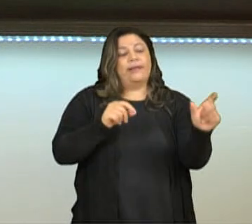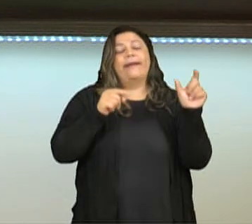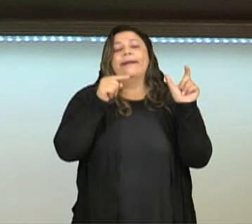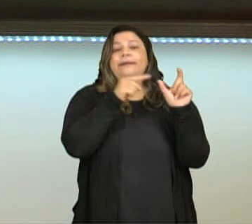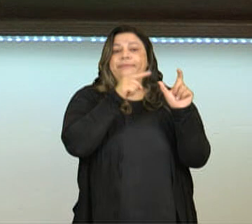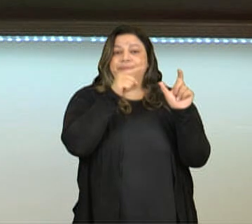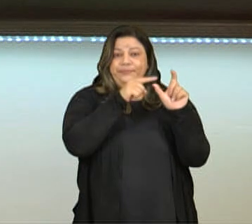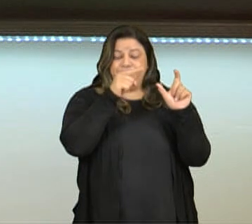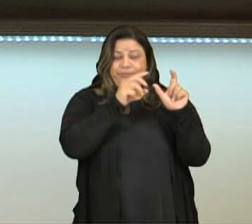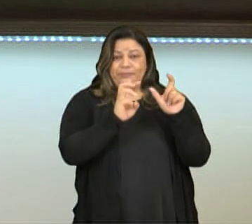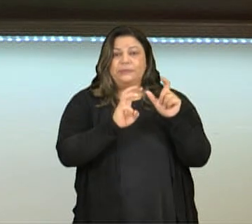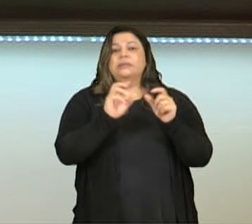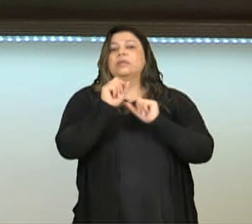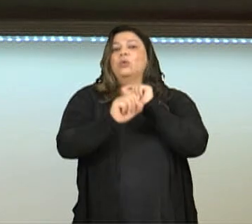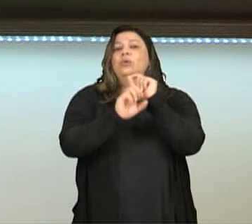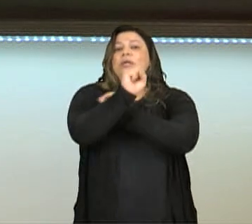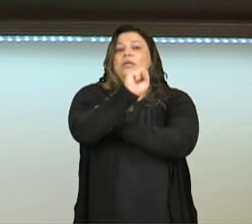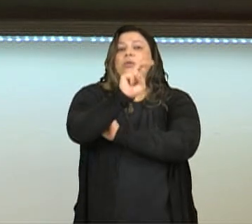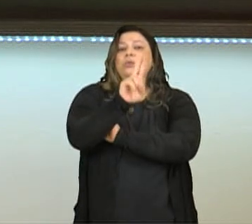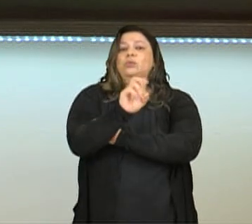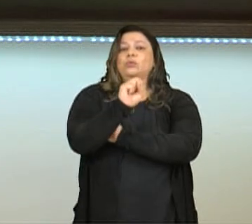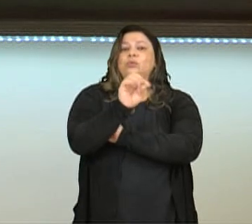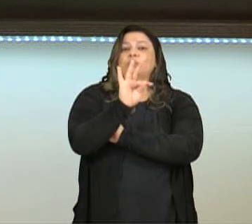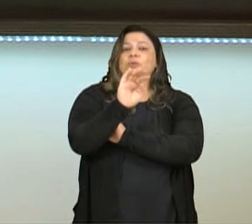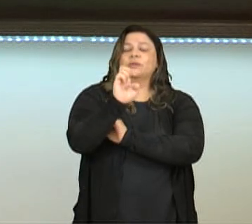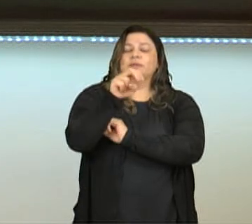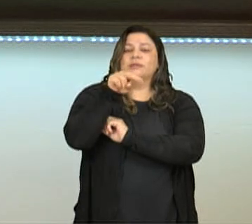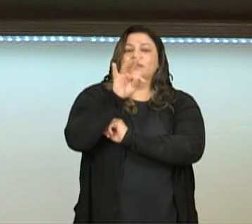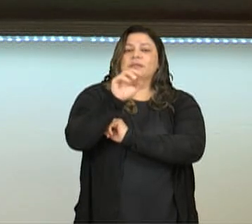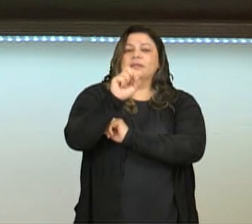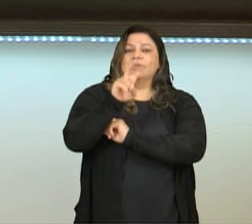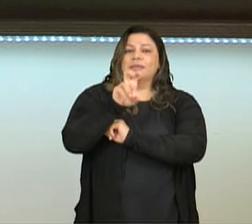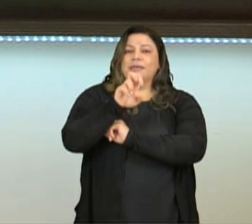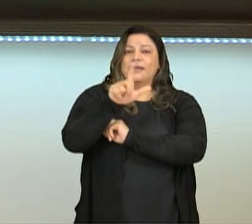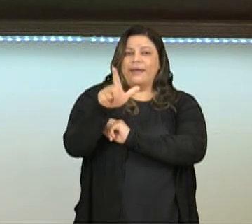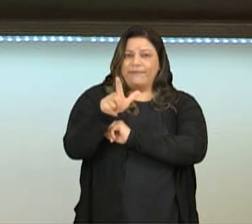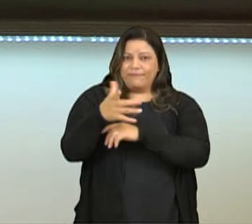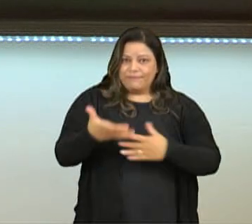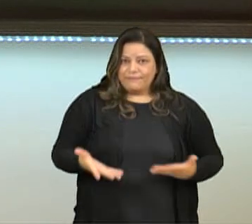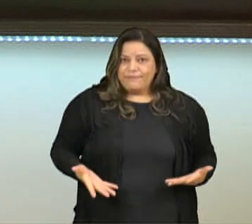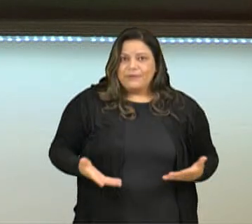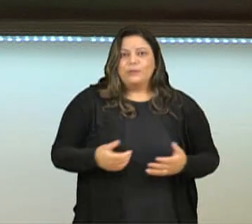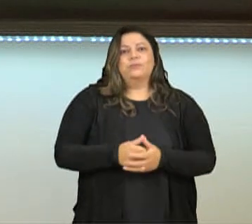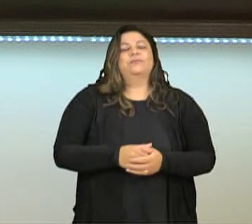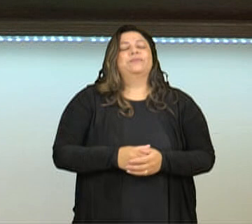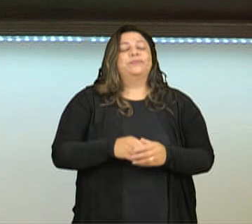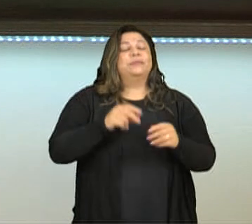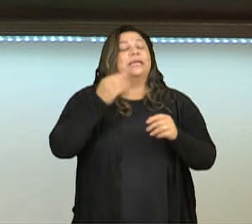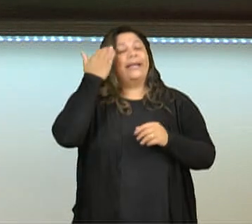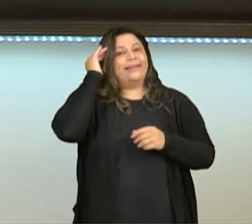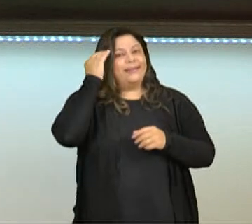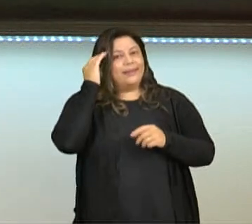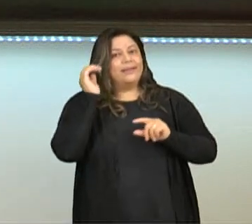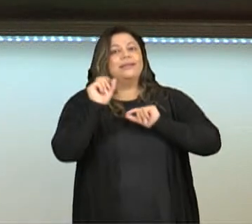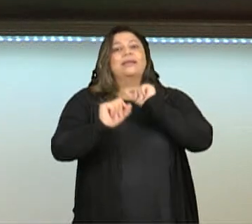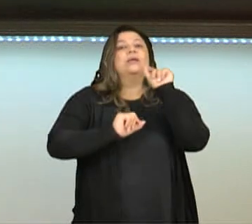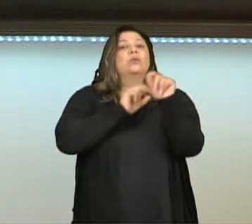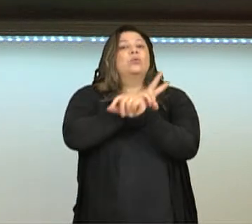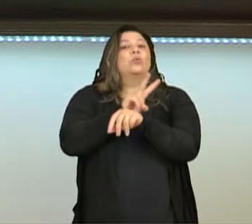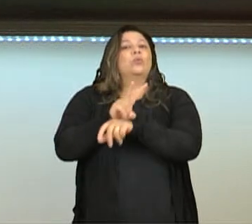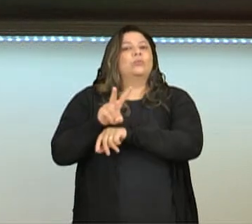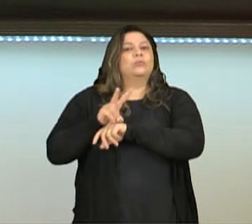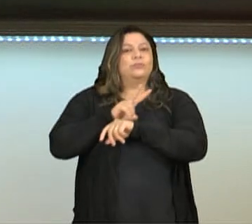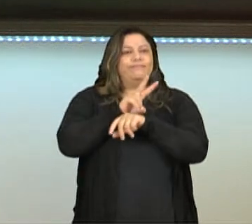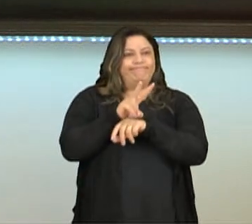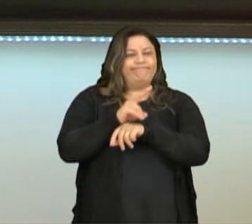chamada sustentável. Então, compreender a importância de usar o recurso de forma sustentável, né? E aí é